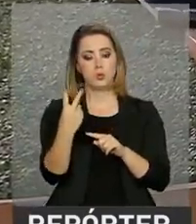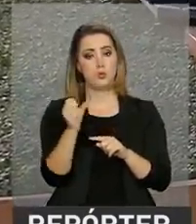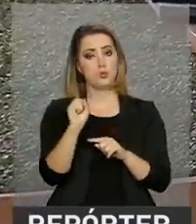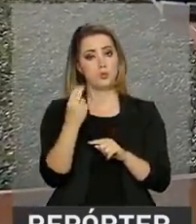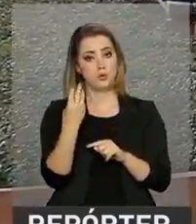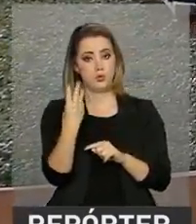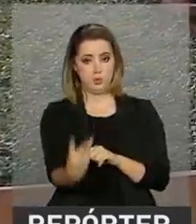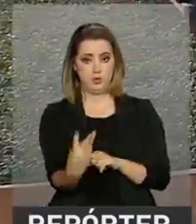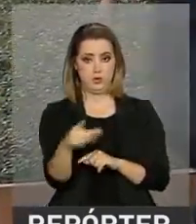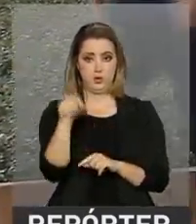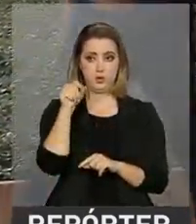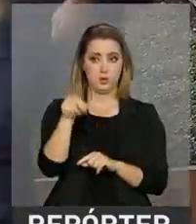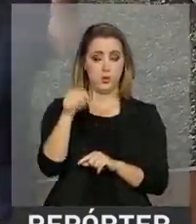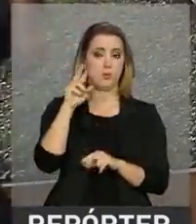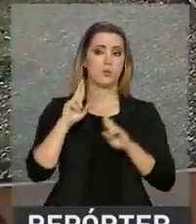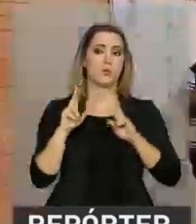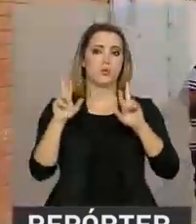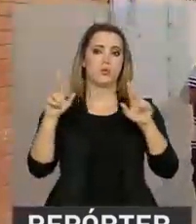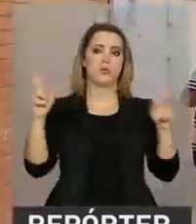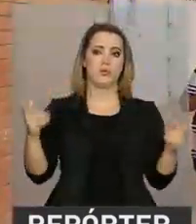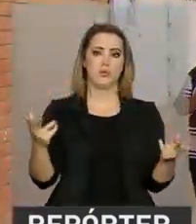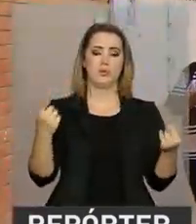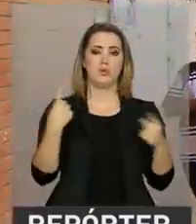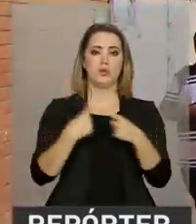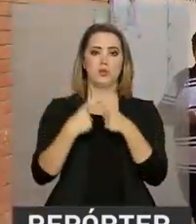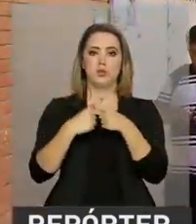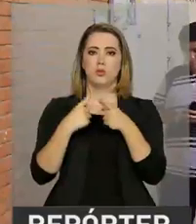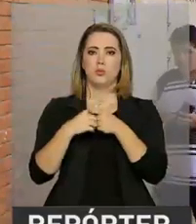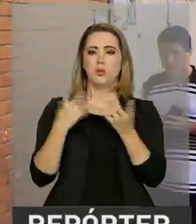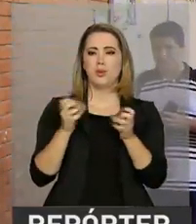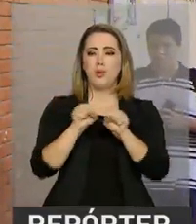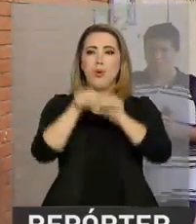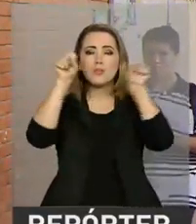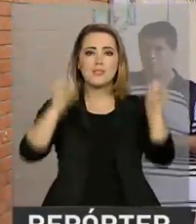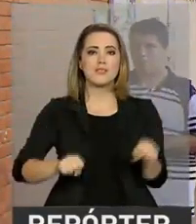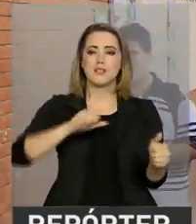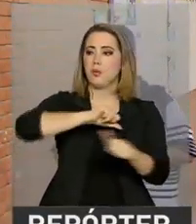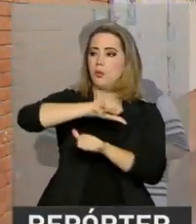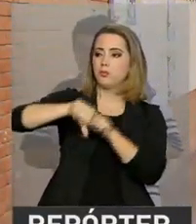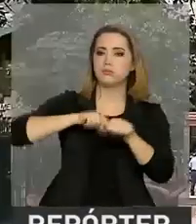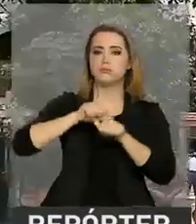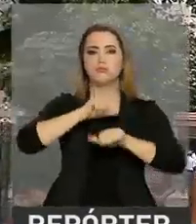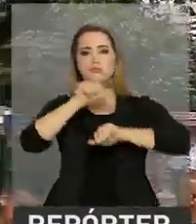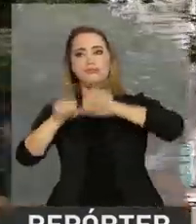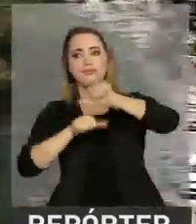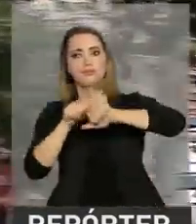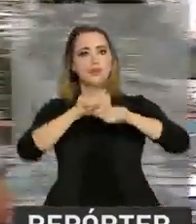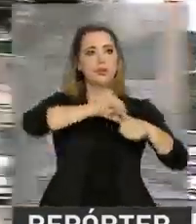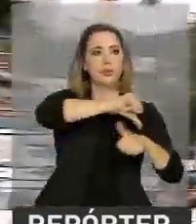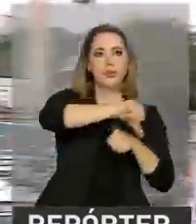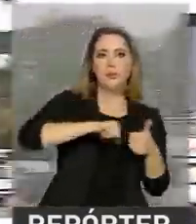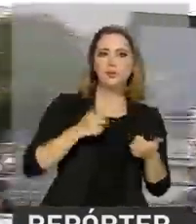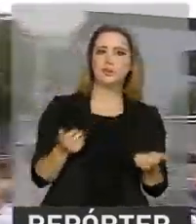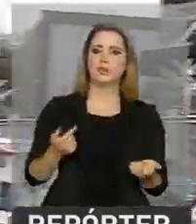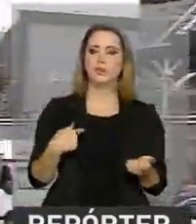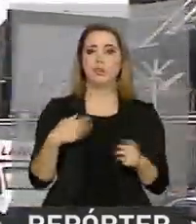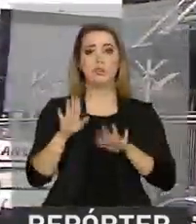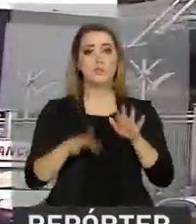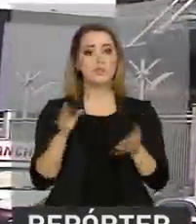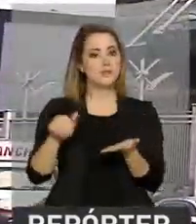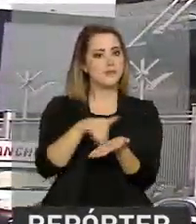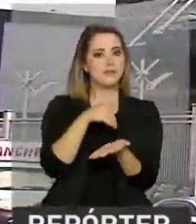correlatas porque dependendo de um sistema é muito dinâmica então ele vai mudando às vezes ele se inscreve a nota de corte